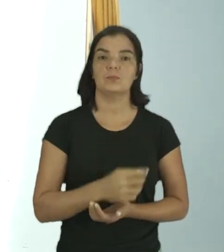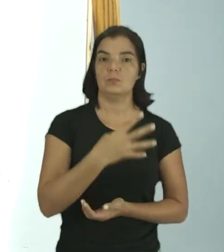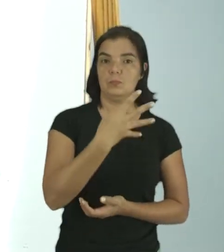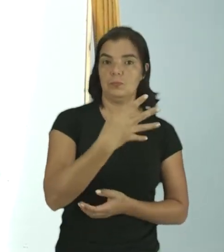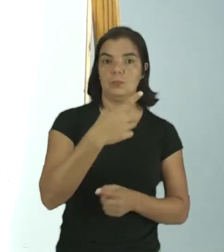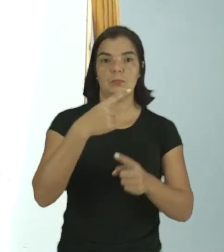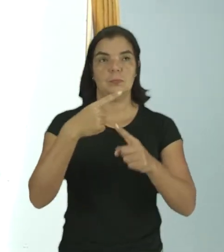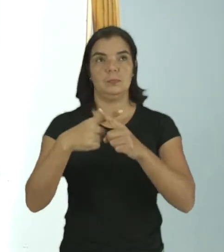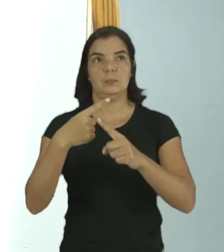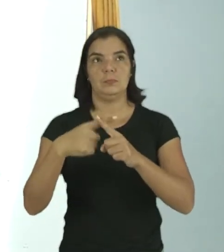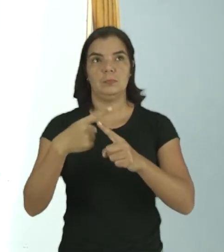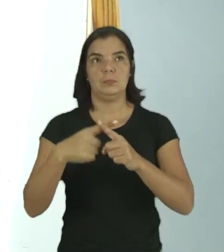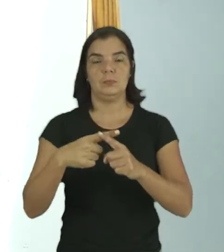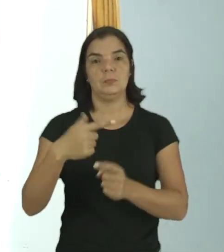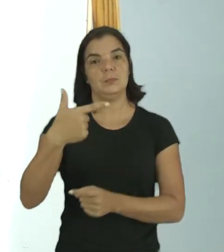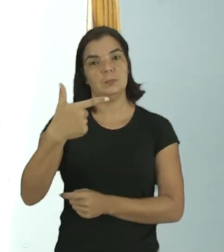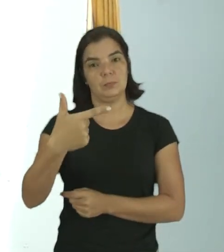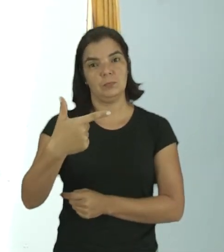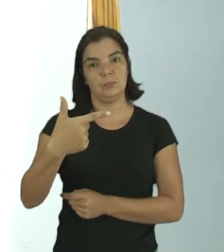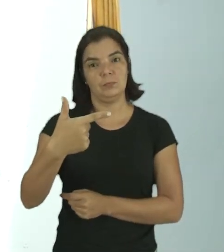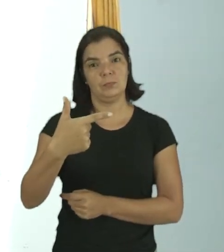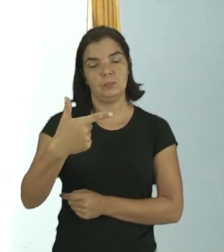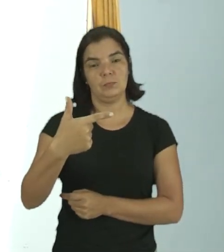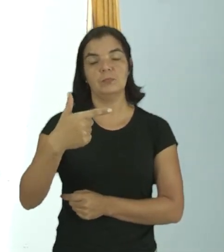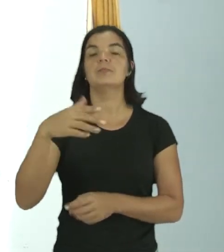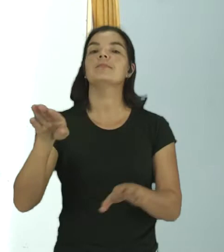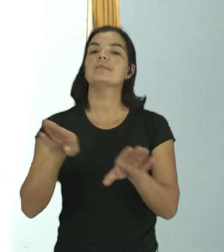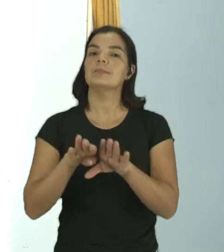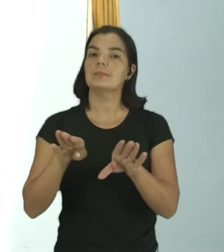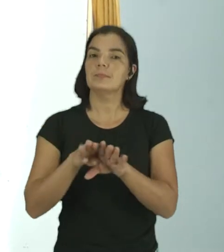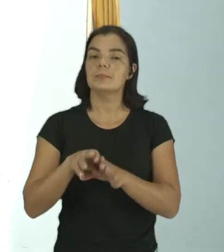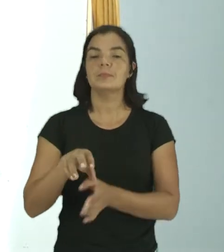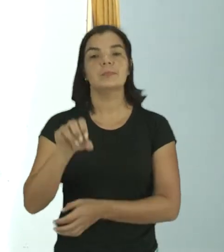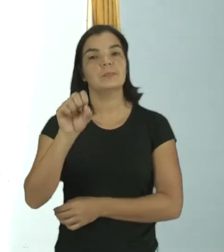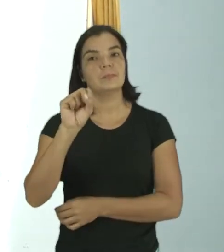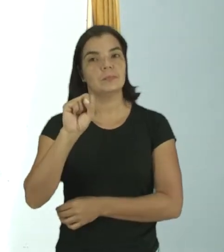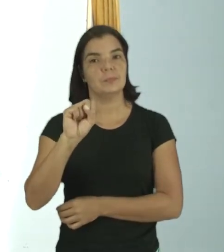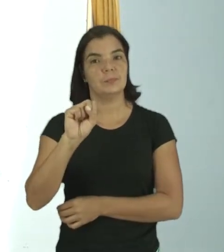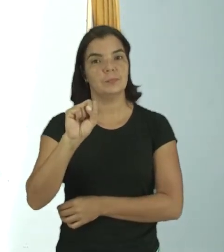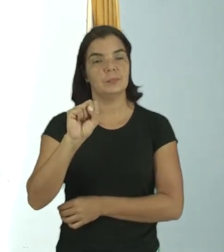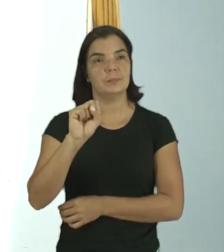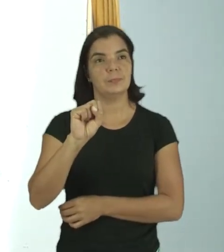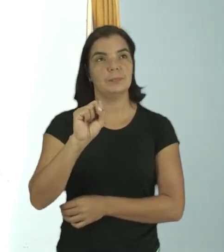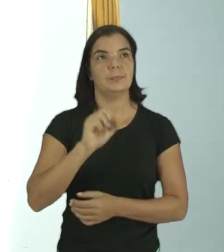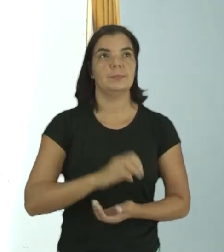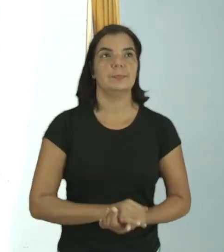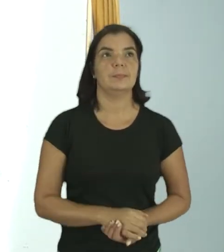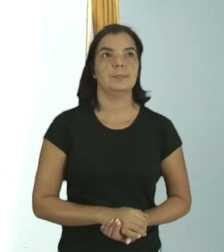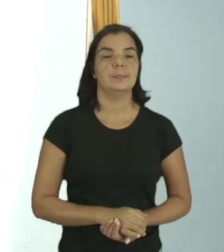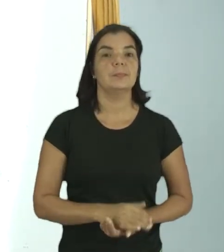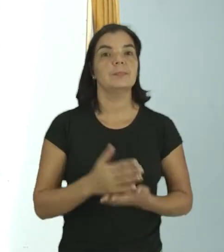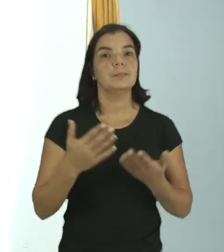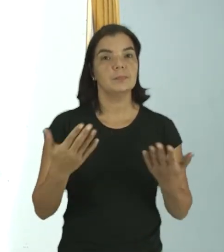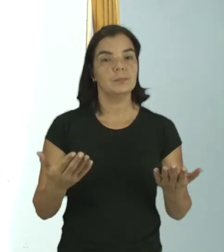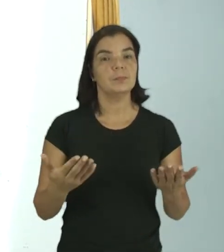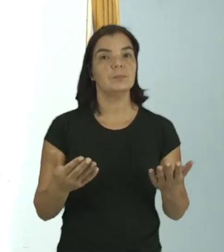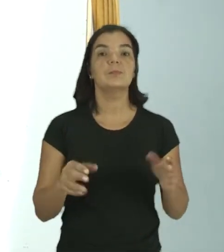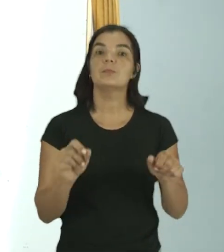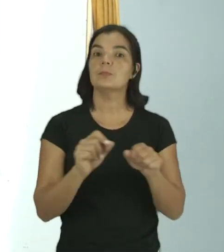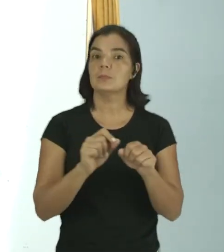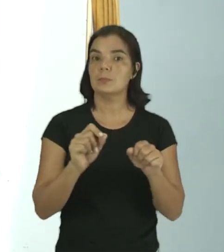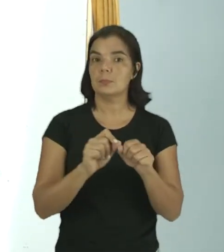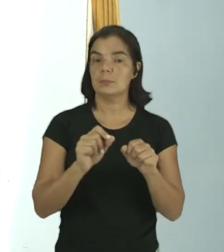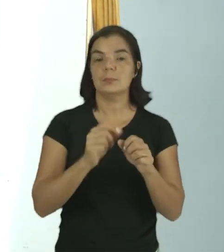quatro vezes duas também vai ser ou oito então eu